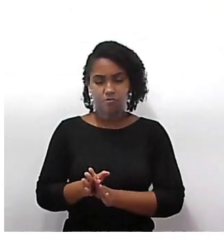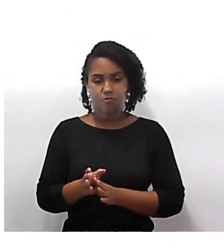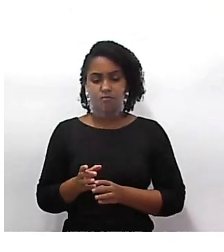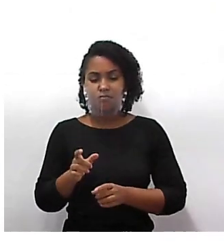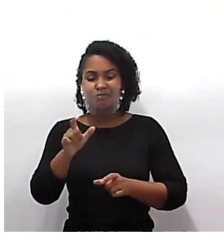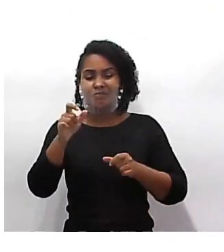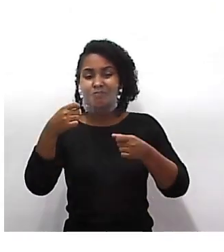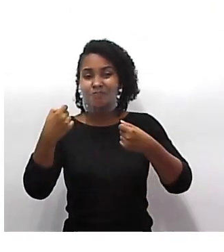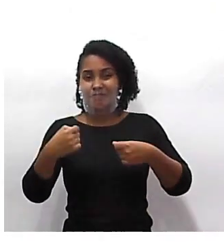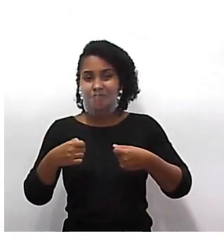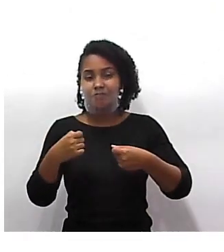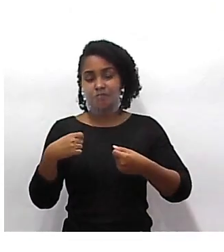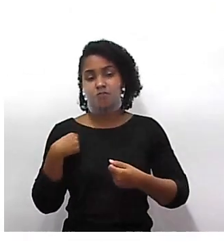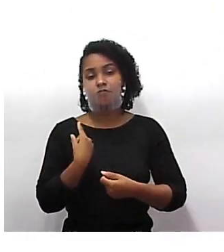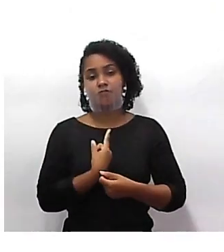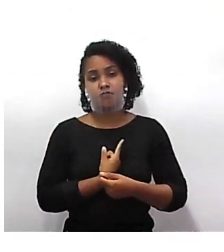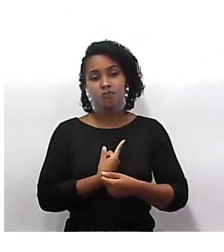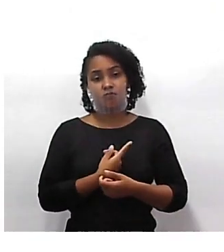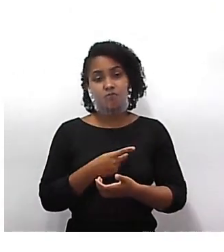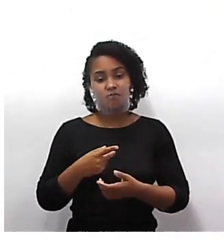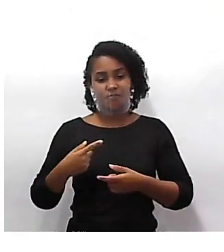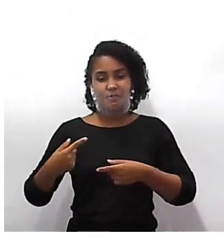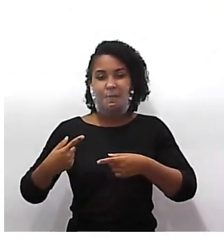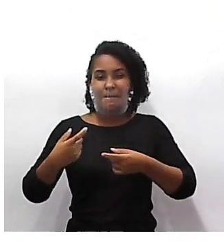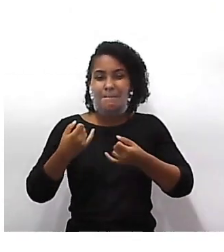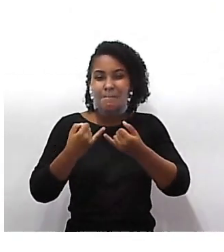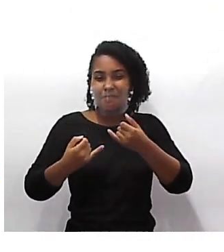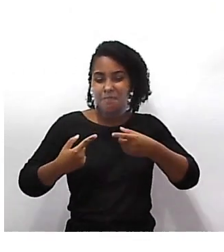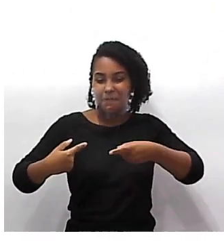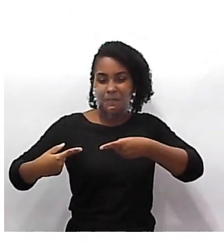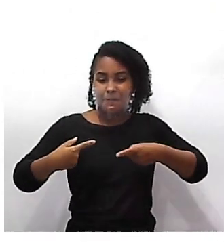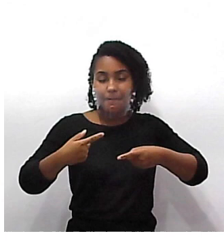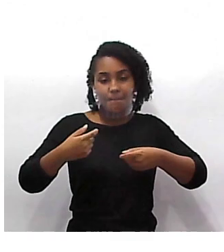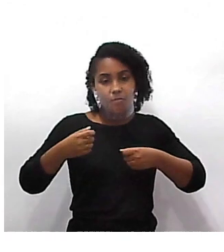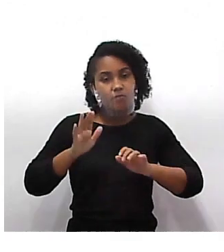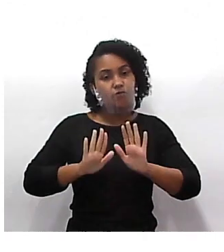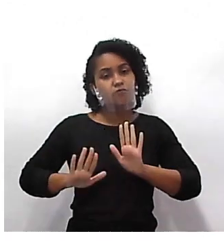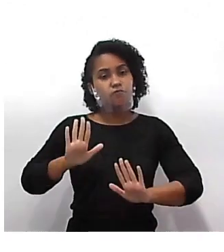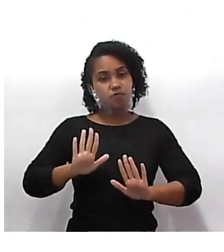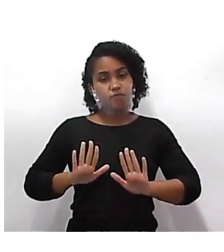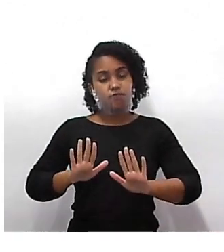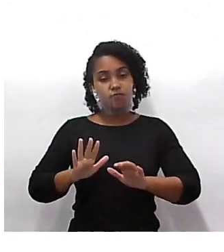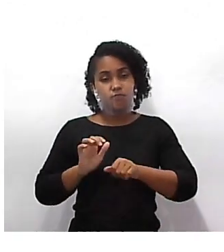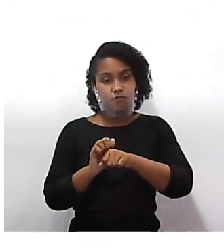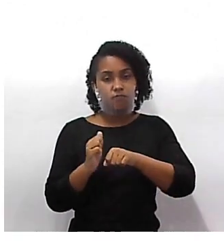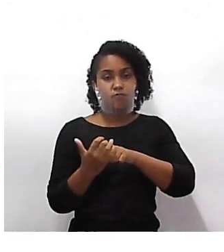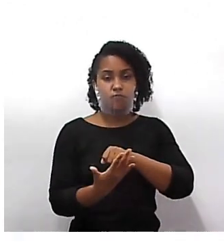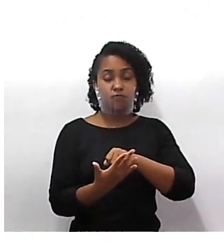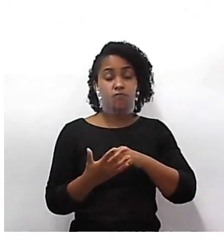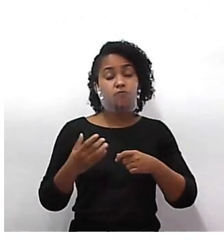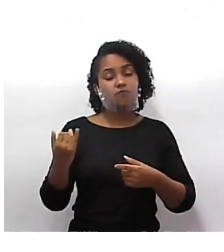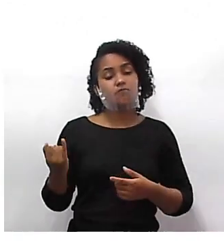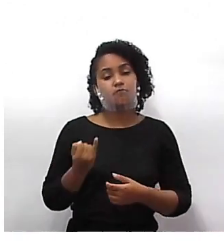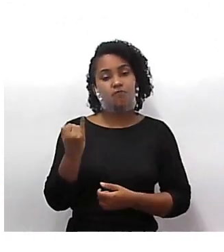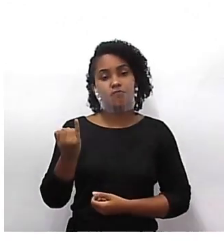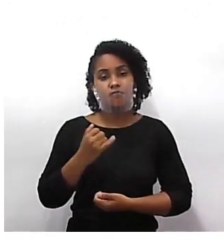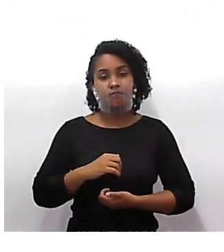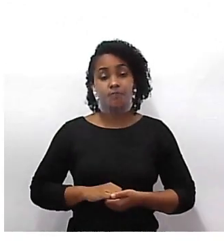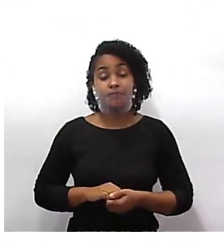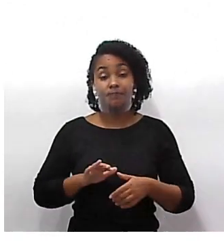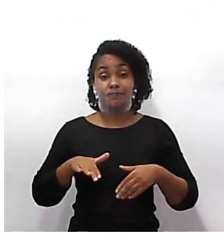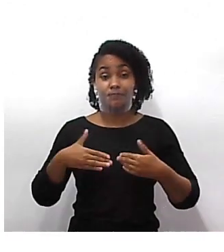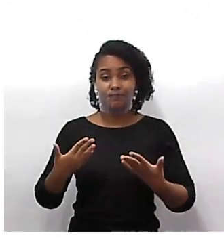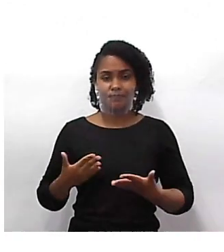que estamos em uma verdadeira guerra e temos que combater essa Covid-19, é importante.